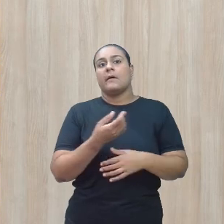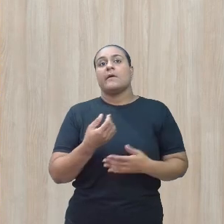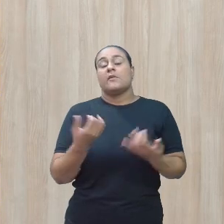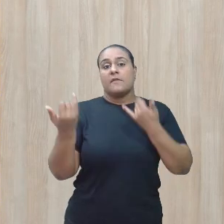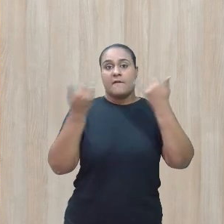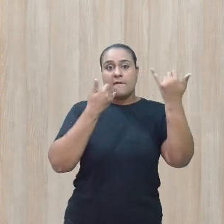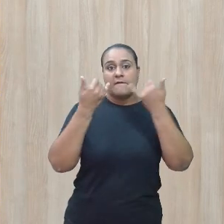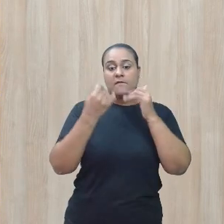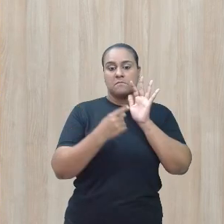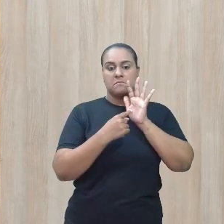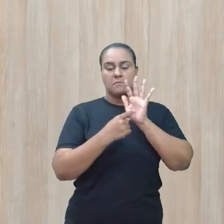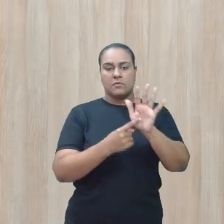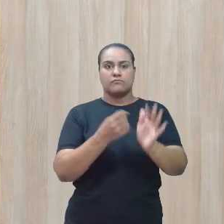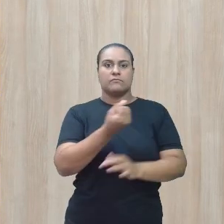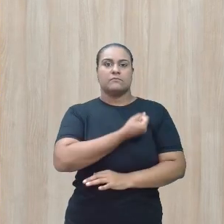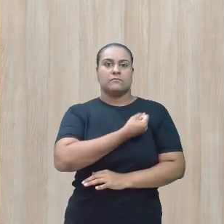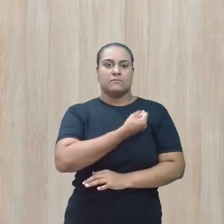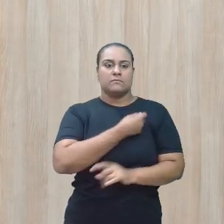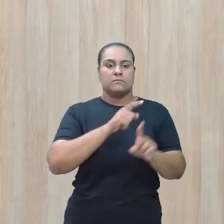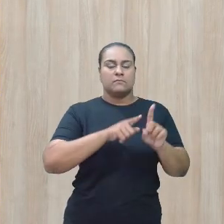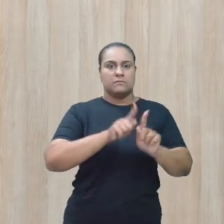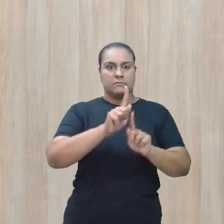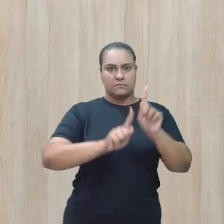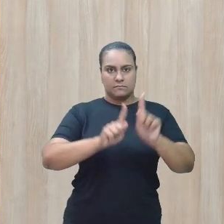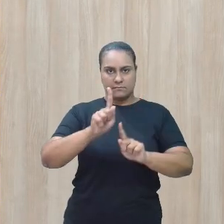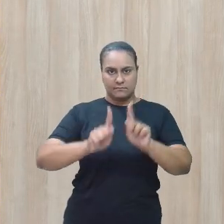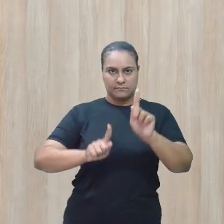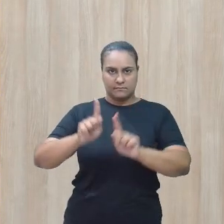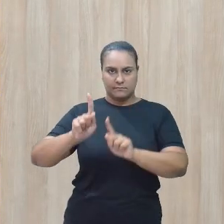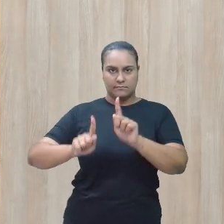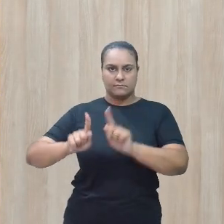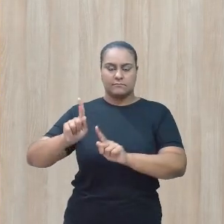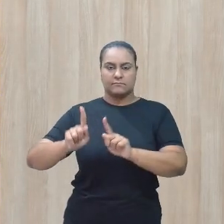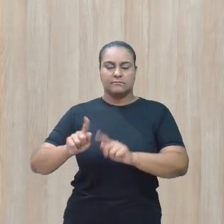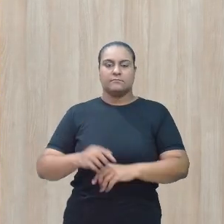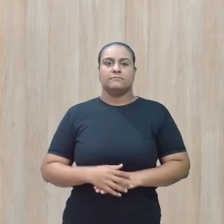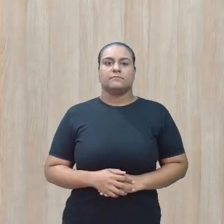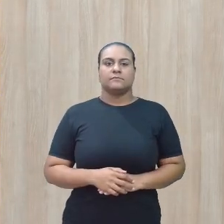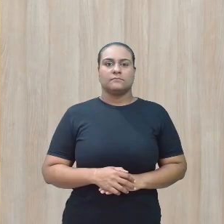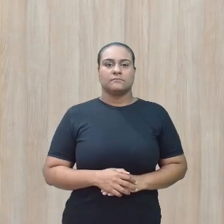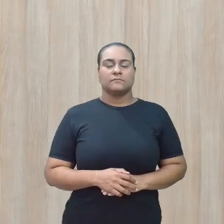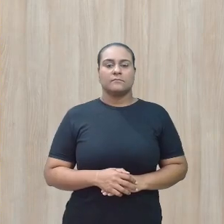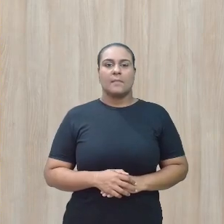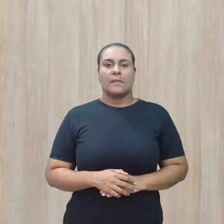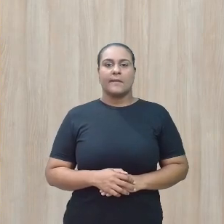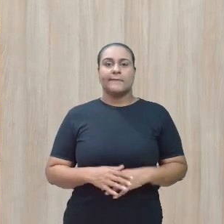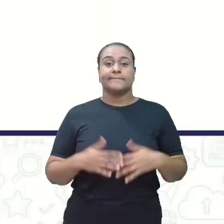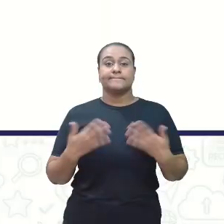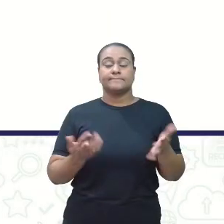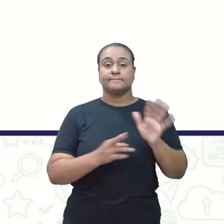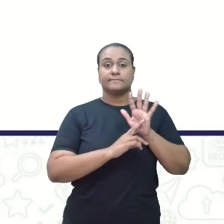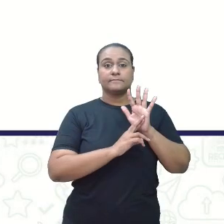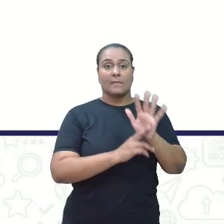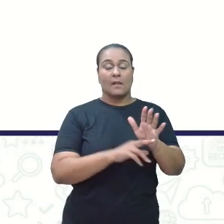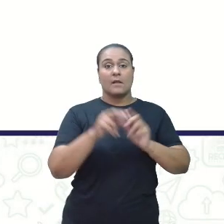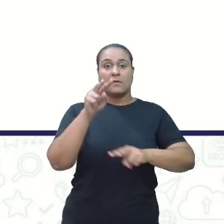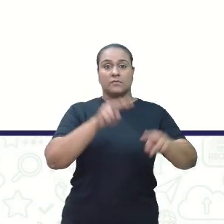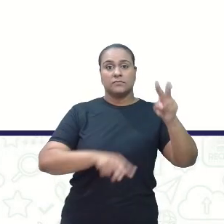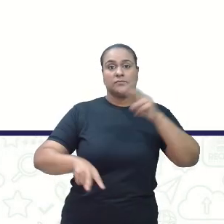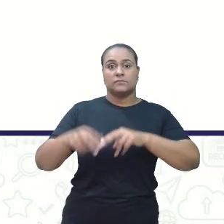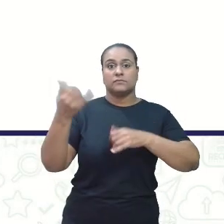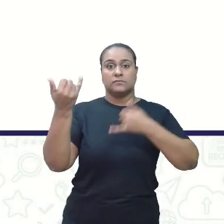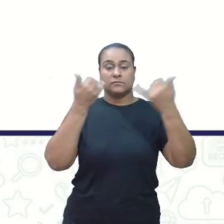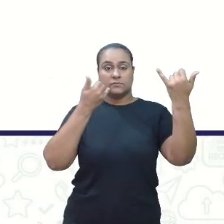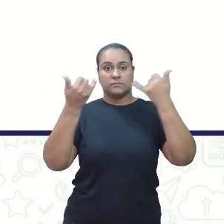numéricas, como a gente está estudando hoje, estatísticas, tá? Então, ó, é uma representação visual de